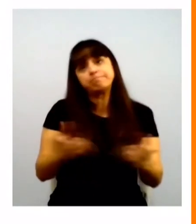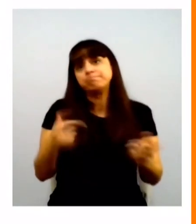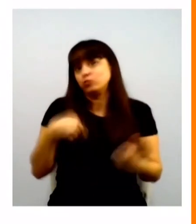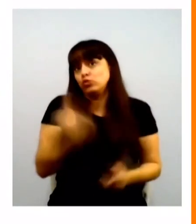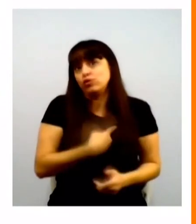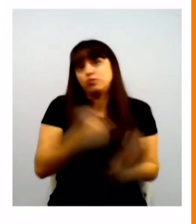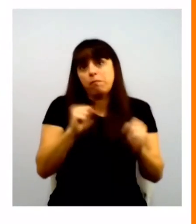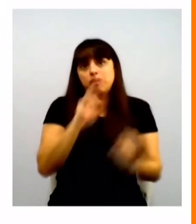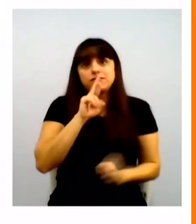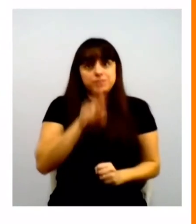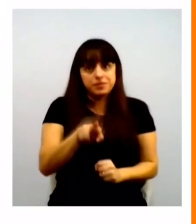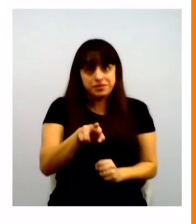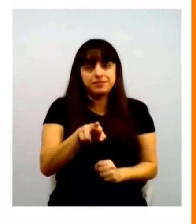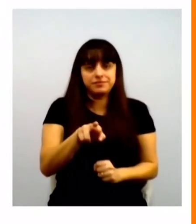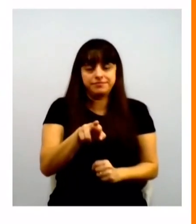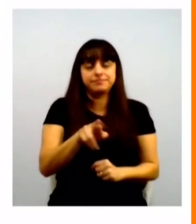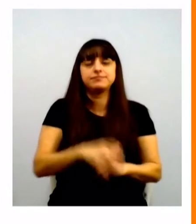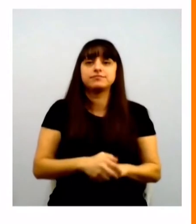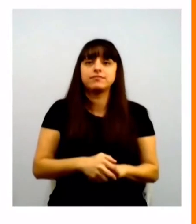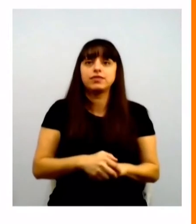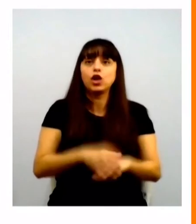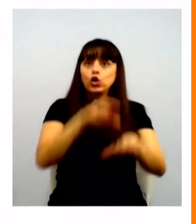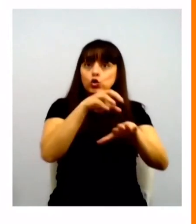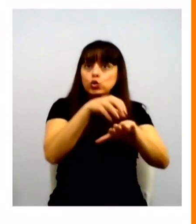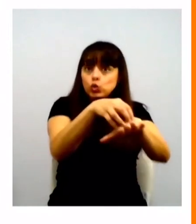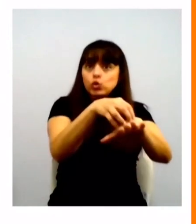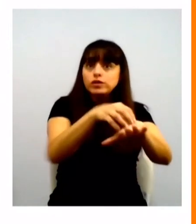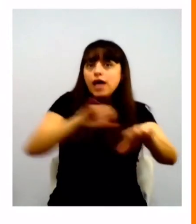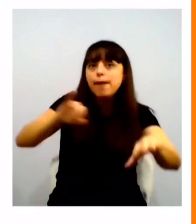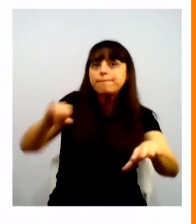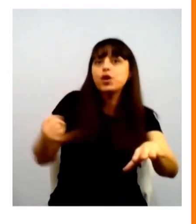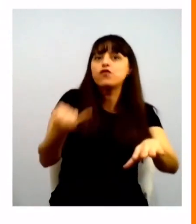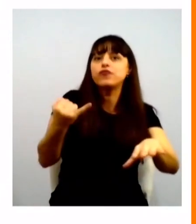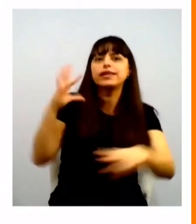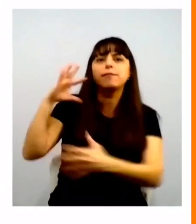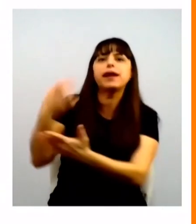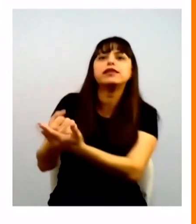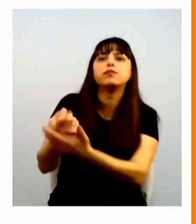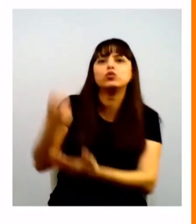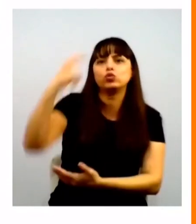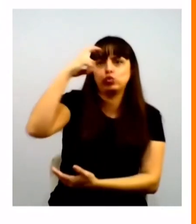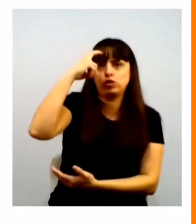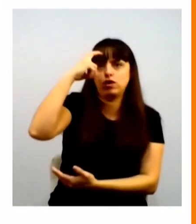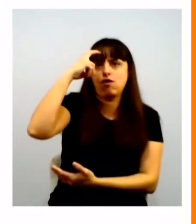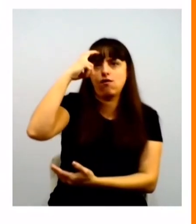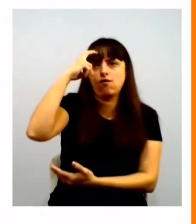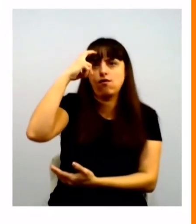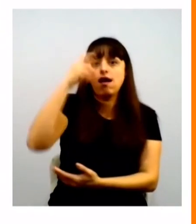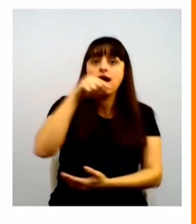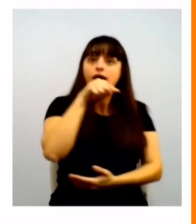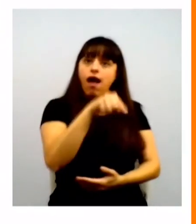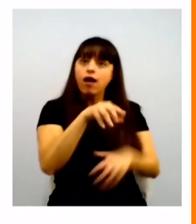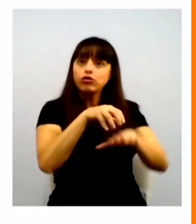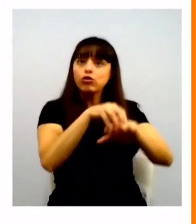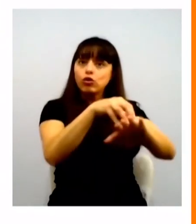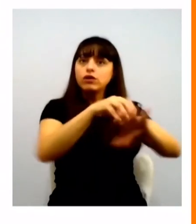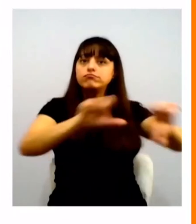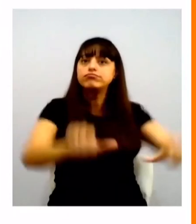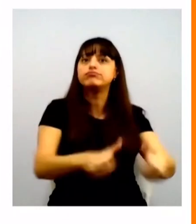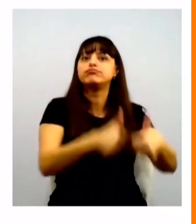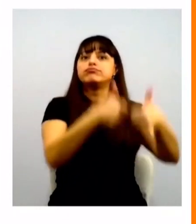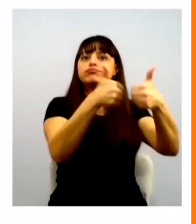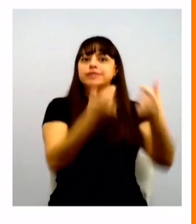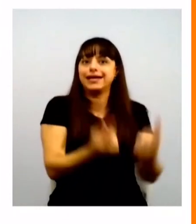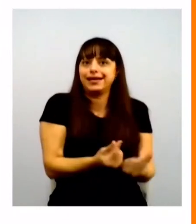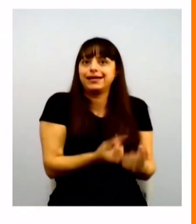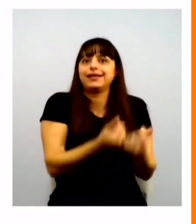O turismo utiliza o patrimônio para fazer sua riqueza. É a dizer, a indústria turística utiliza o